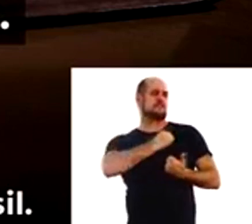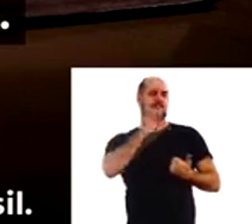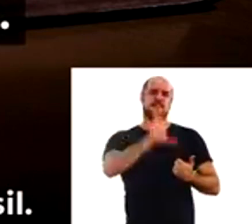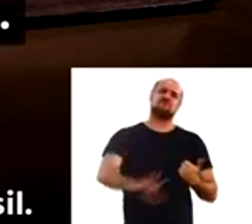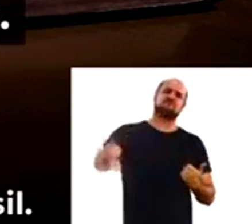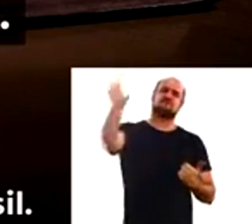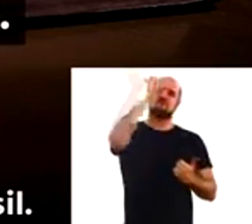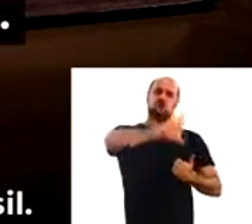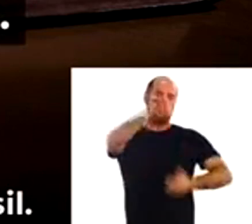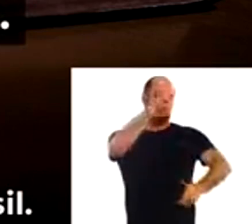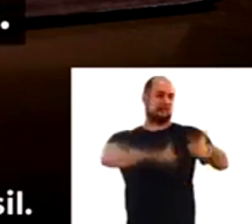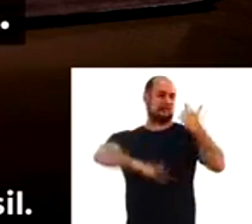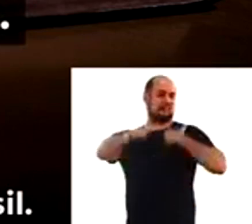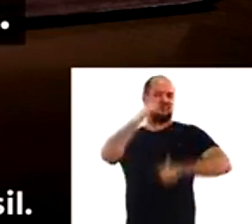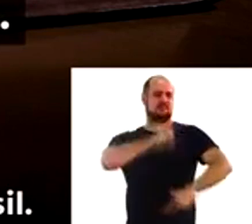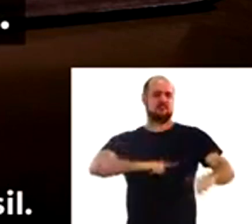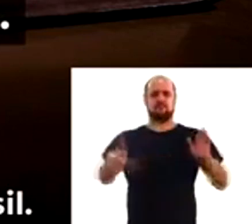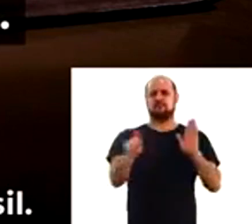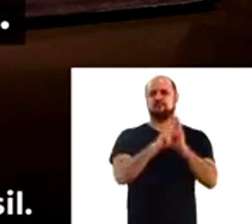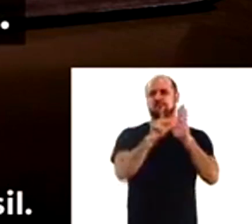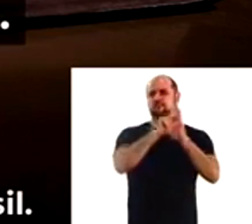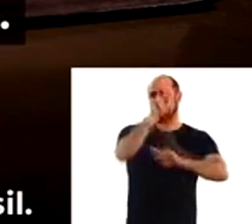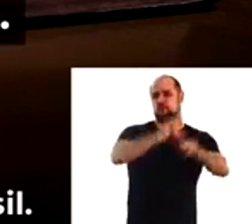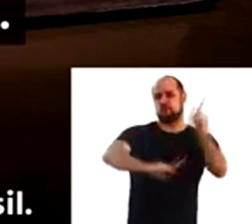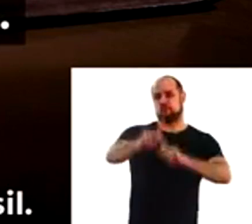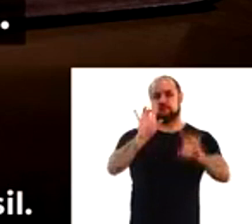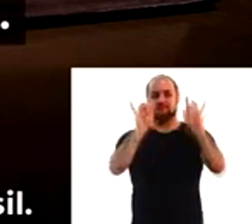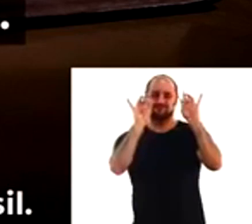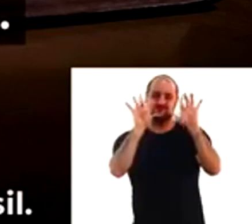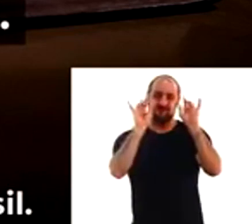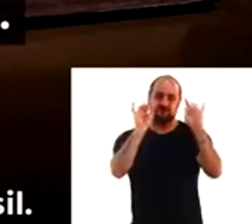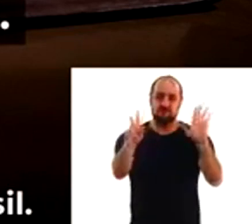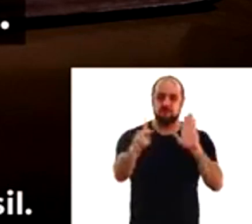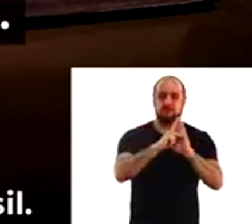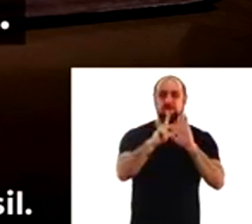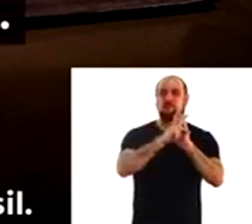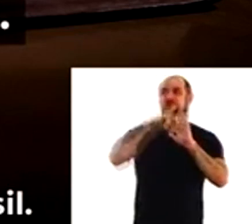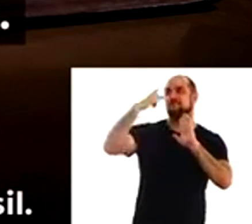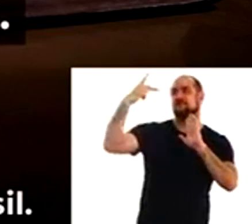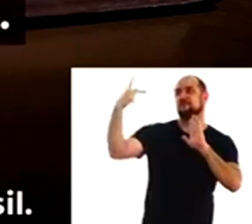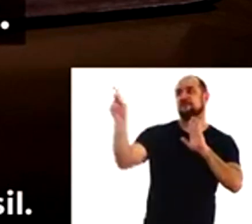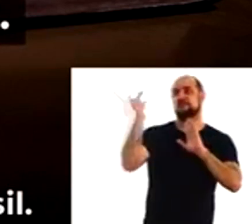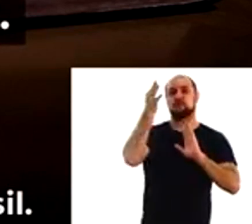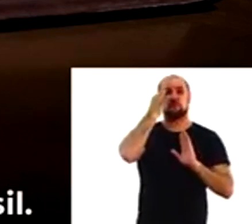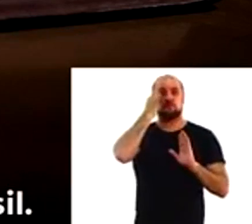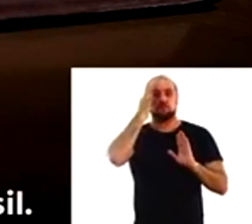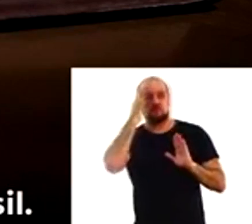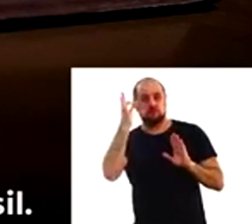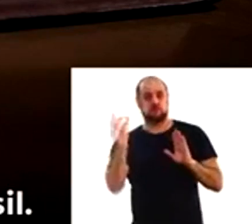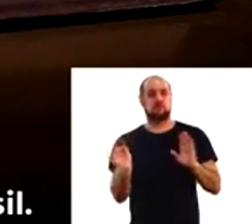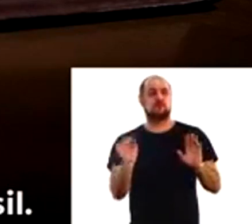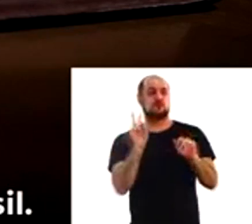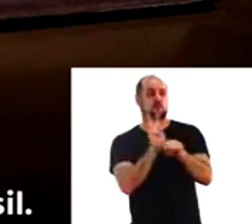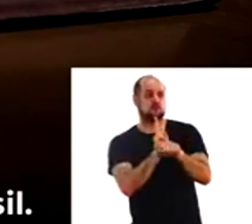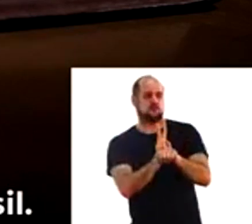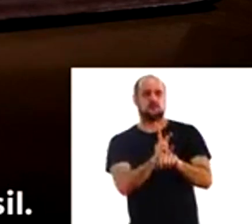e purificar para si mesmo um povo exclusivamente seu, zeloso de boas obras, como cantamos